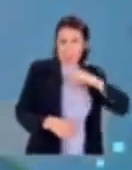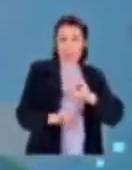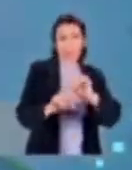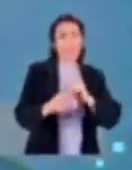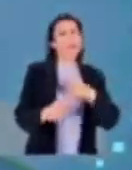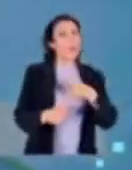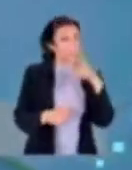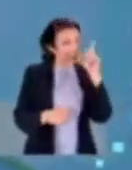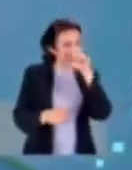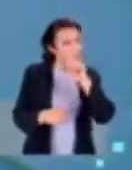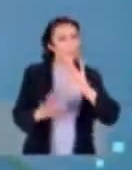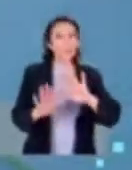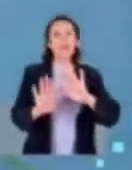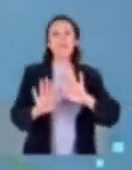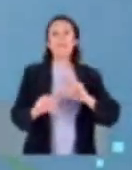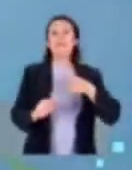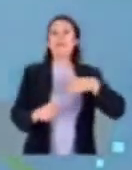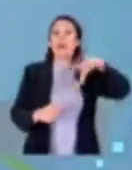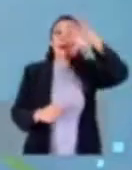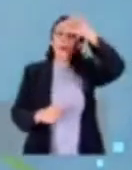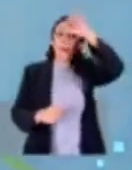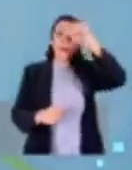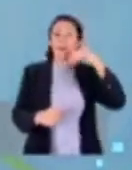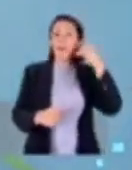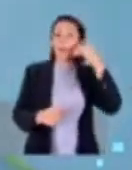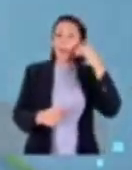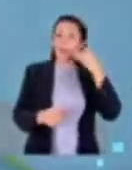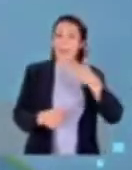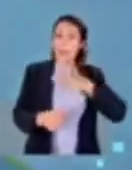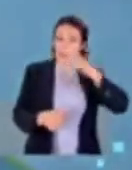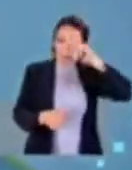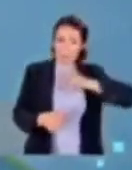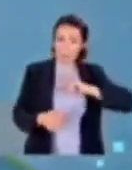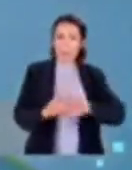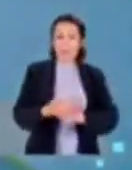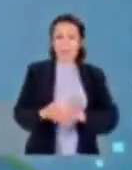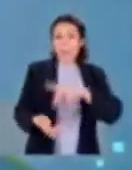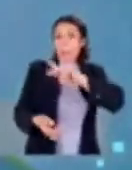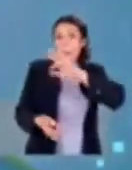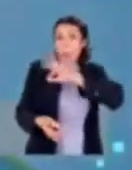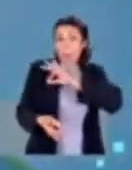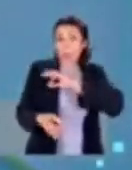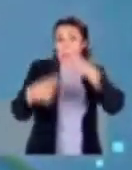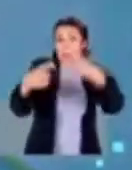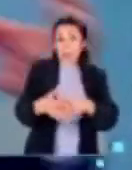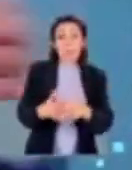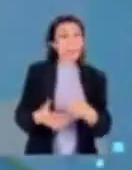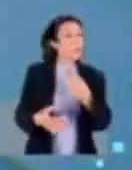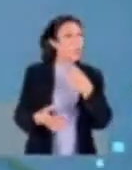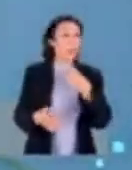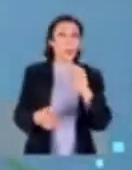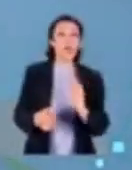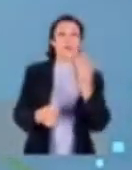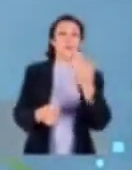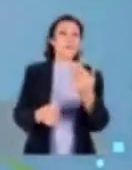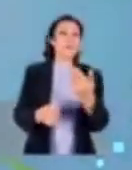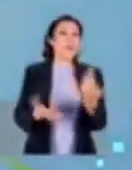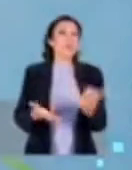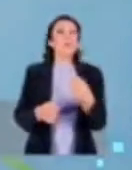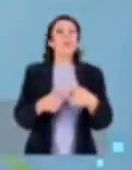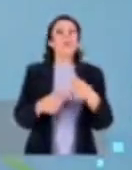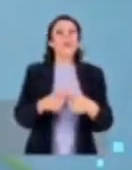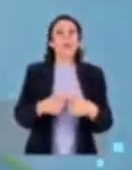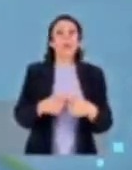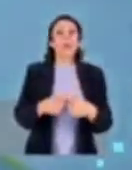difícil mas é porque eu aprendi com a minha experiência que a polícia local não tem capacidade de resolver isso por uma circunstância policial